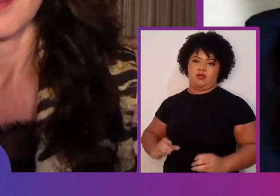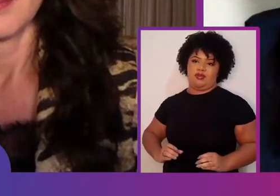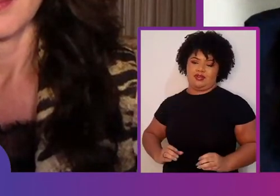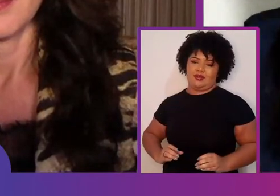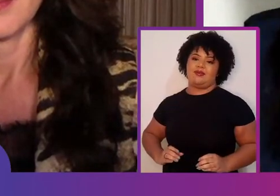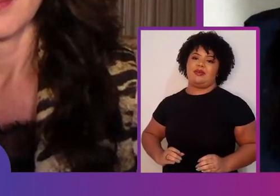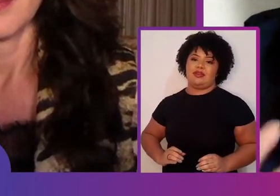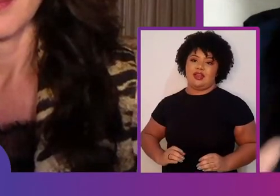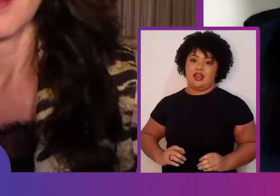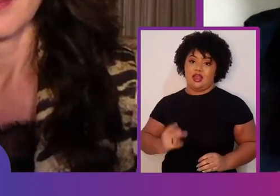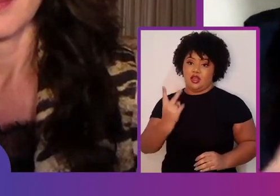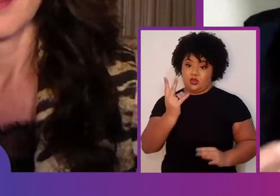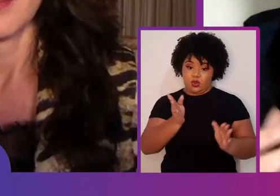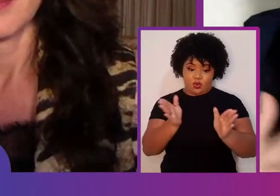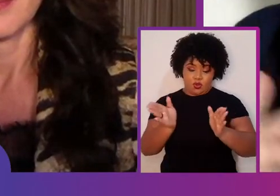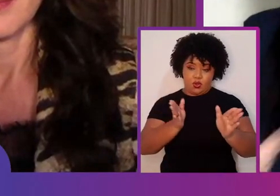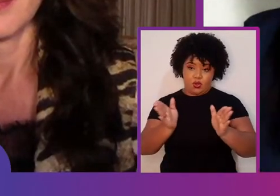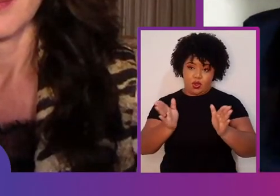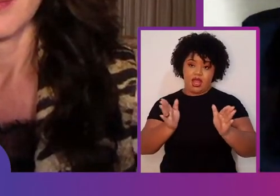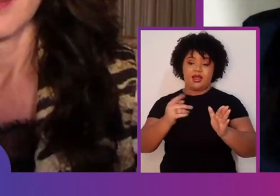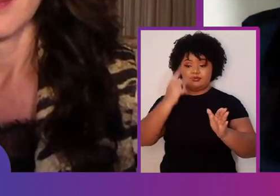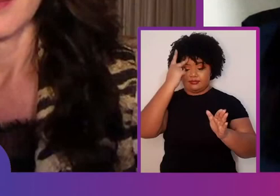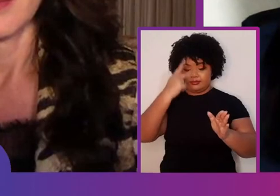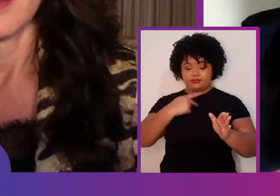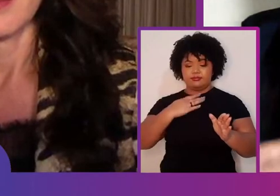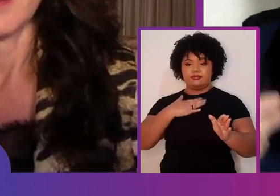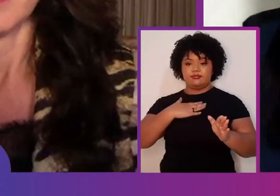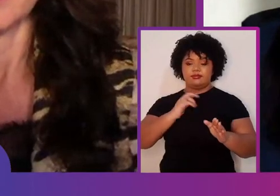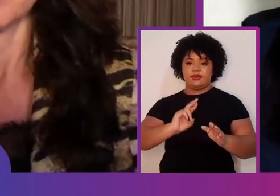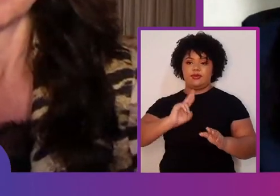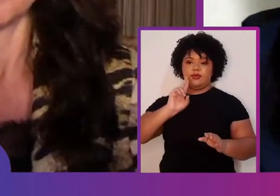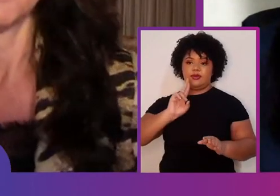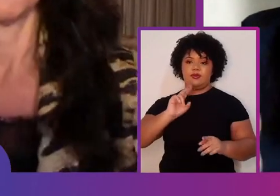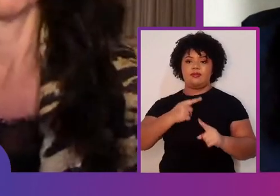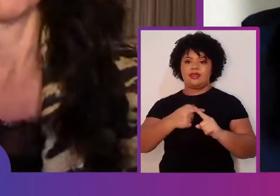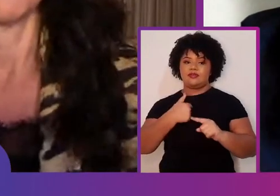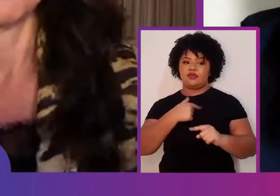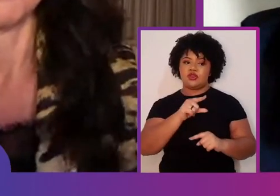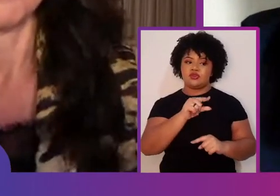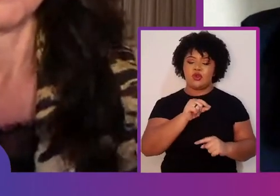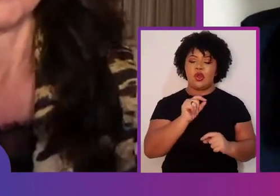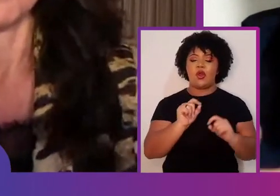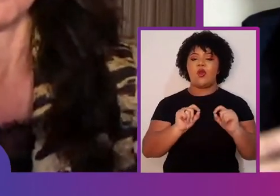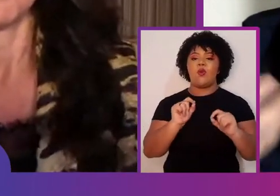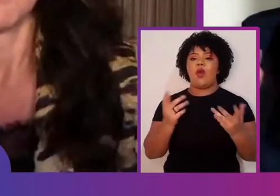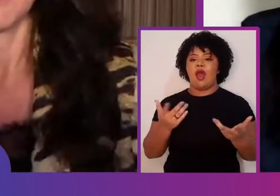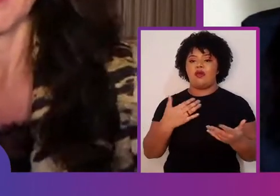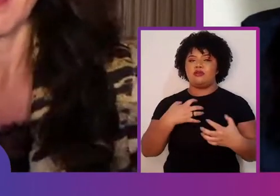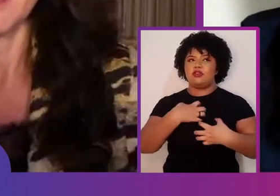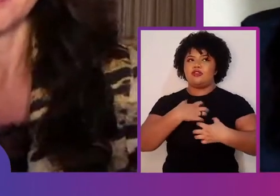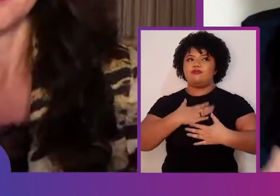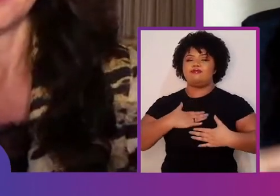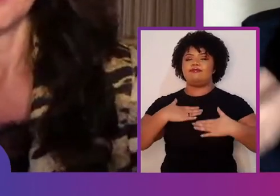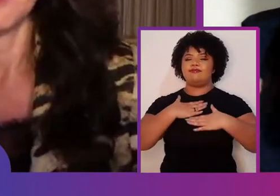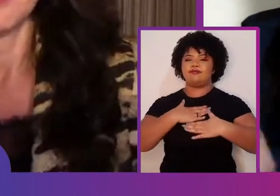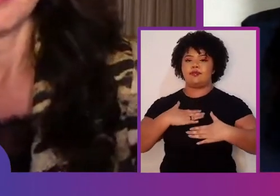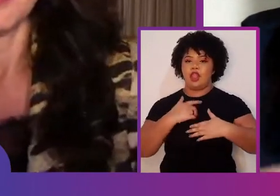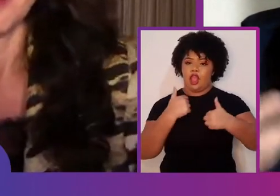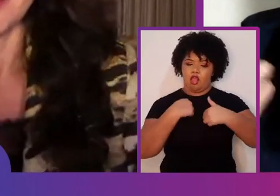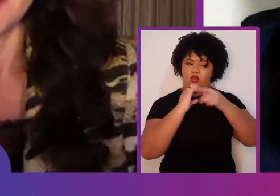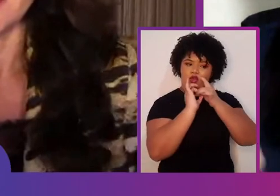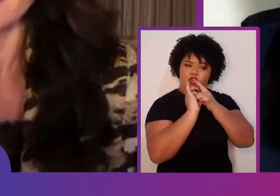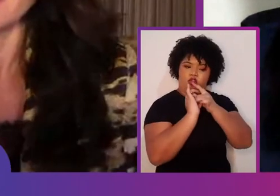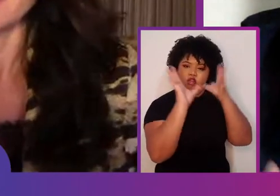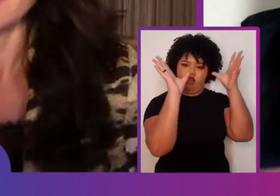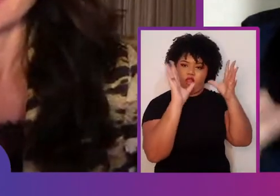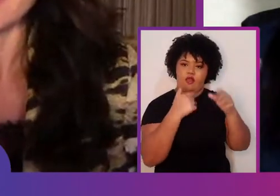dinâmicas são dinâmicas do indivíduo. A questão é, como você se sente melhor? Agindo com a sua liberdade, quer dizer, permitindo que as suas